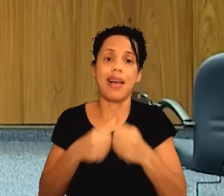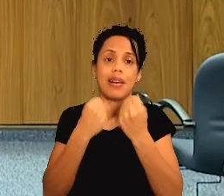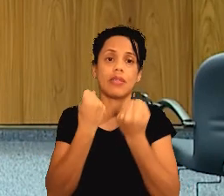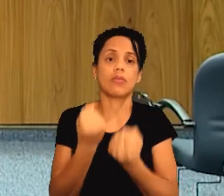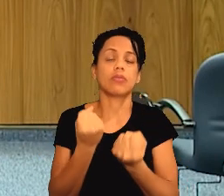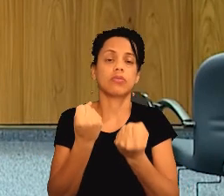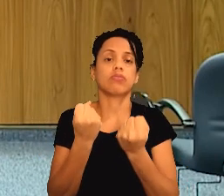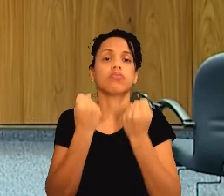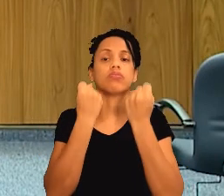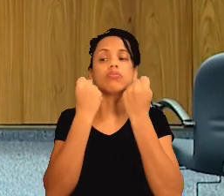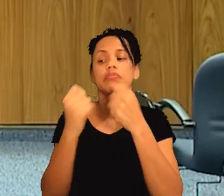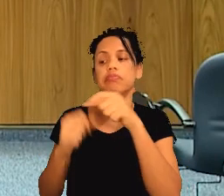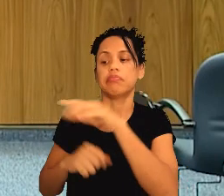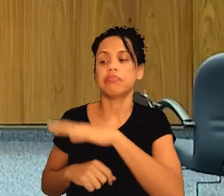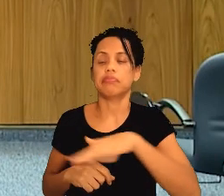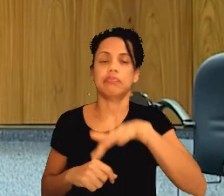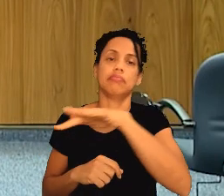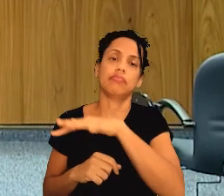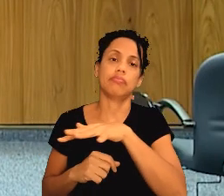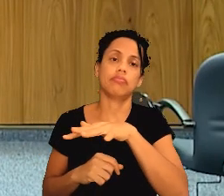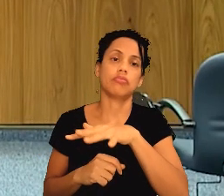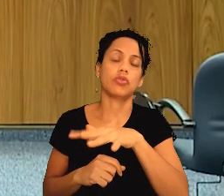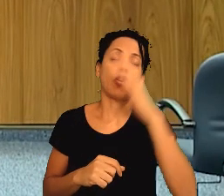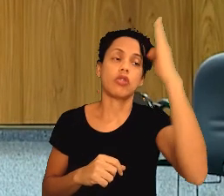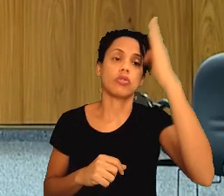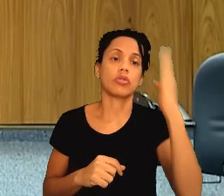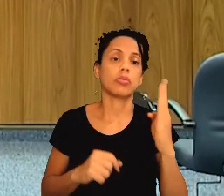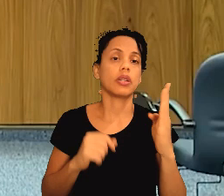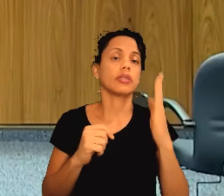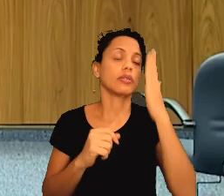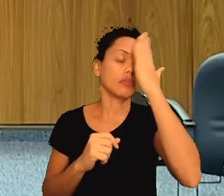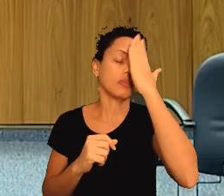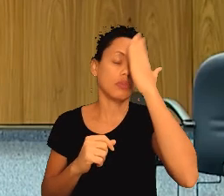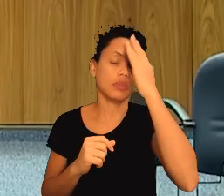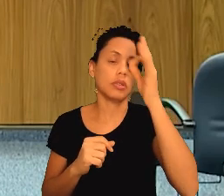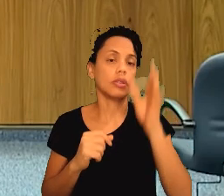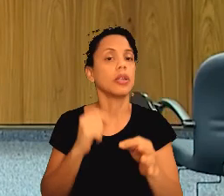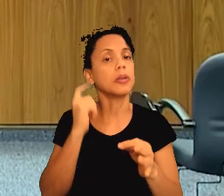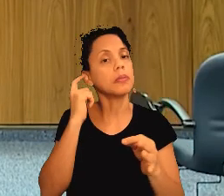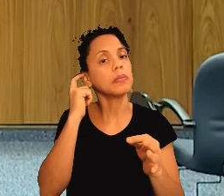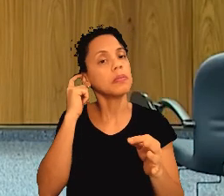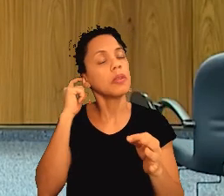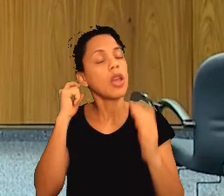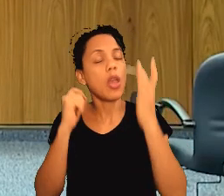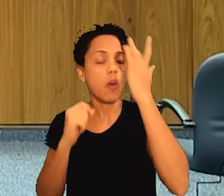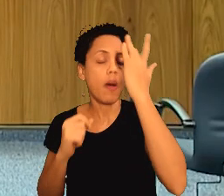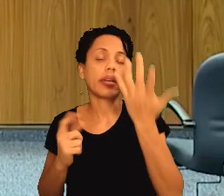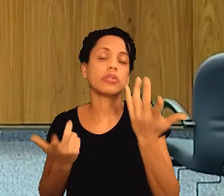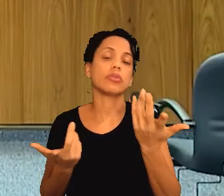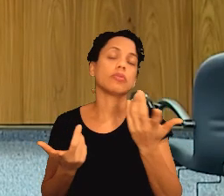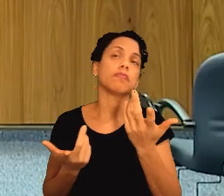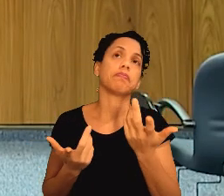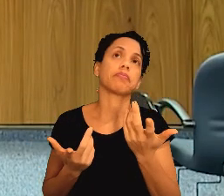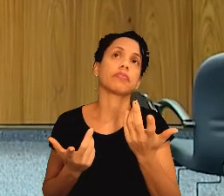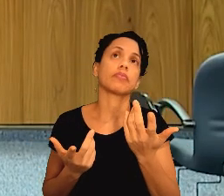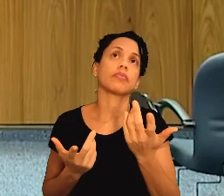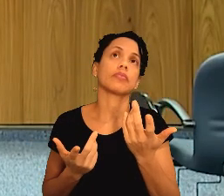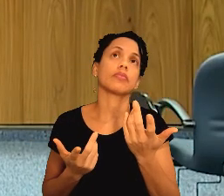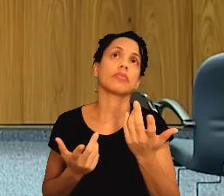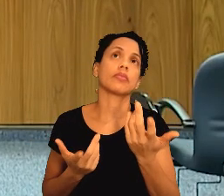territórios indígenas. Então, acho que o Brasil, nesse sentido, tem legislado muito bem. Eu acho